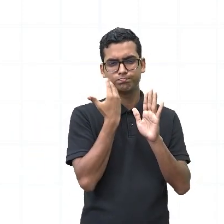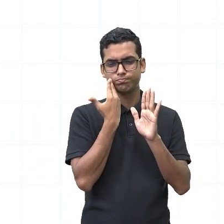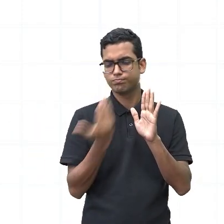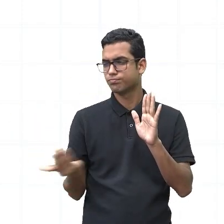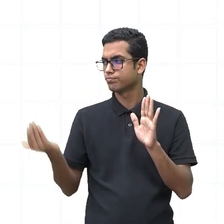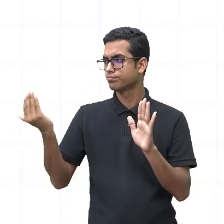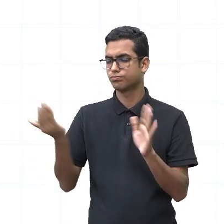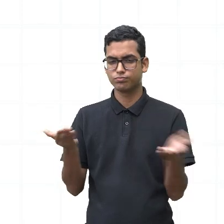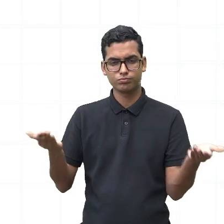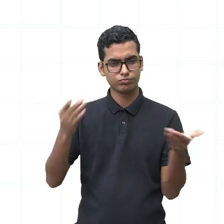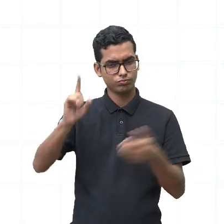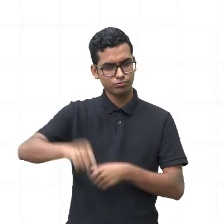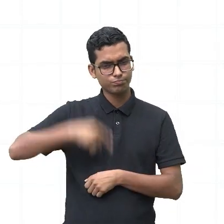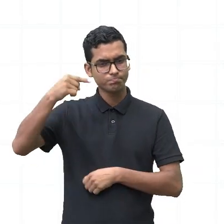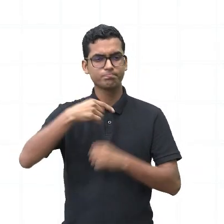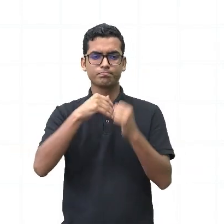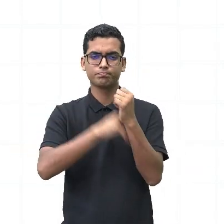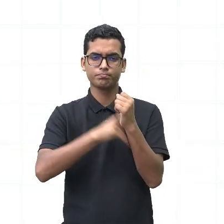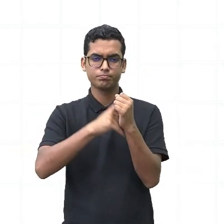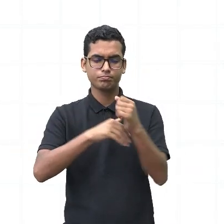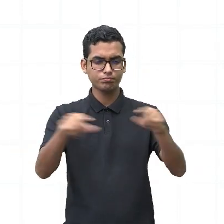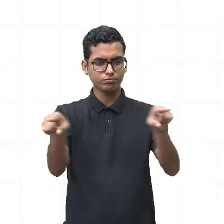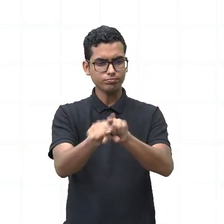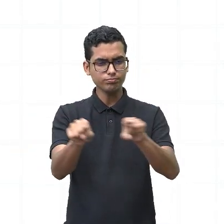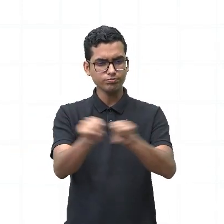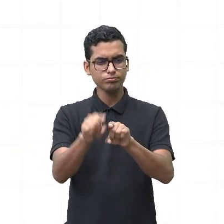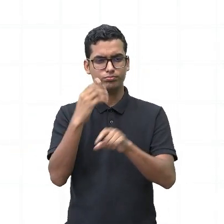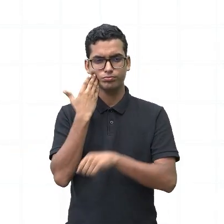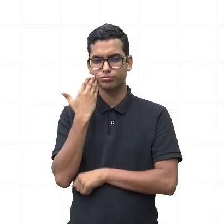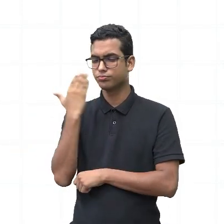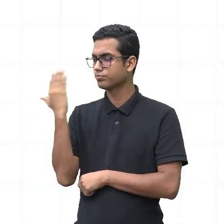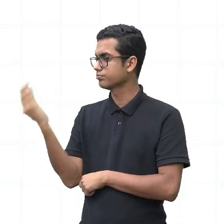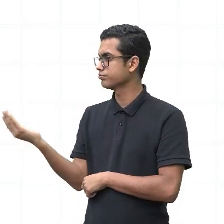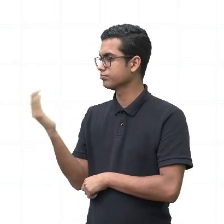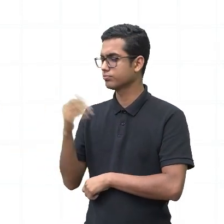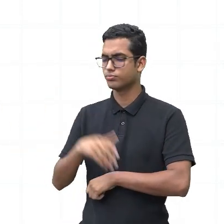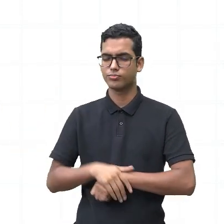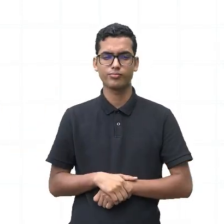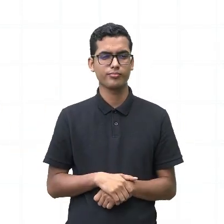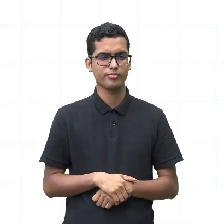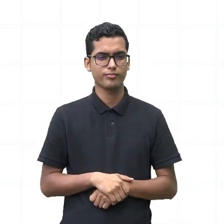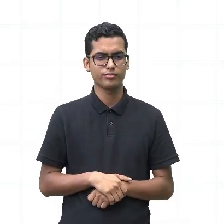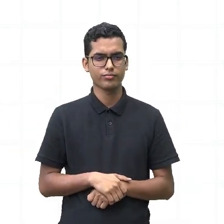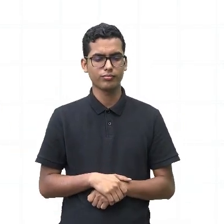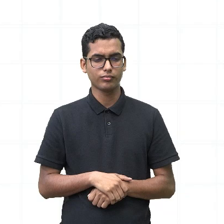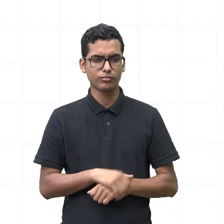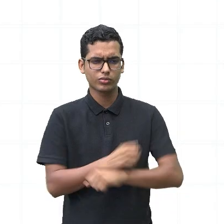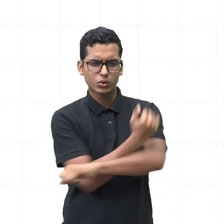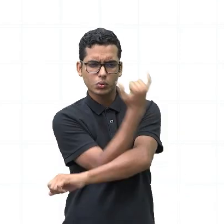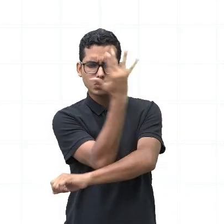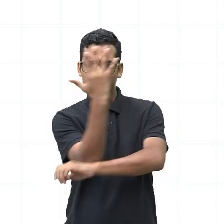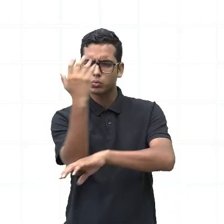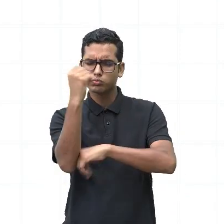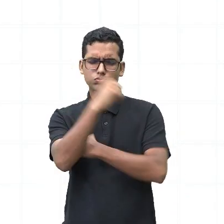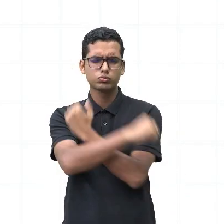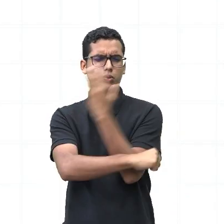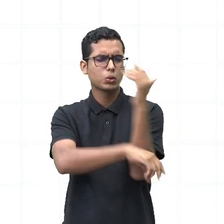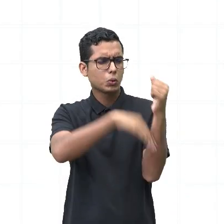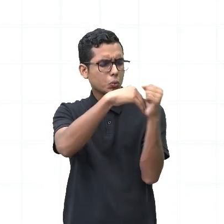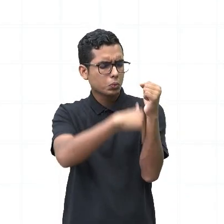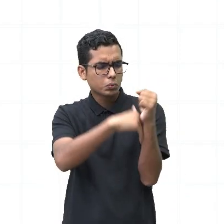próximo mistério. Veja que eu tenho assim, Nature Mysteries, Nature